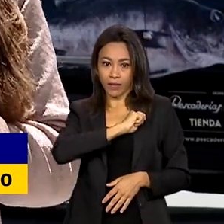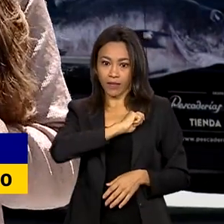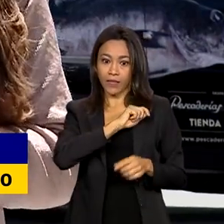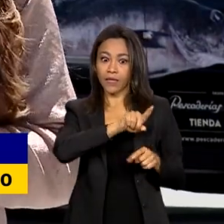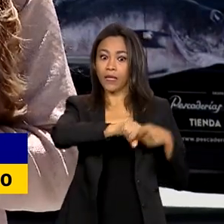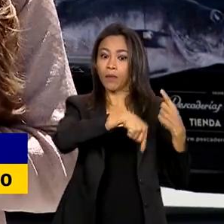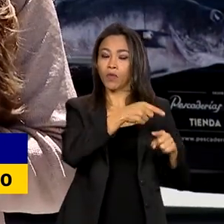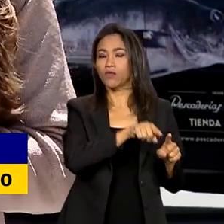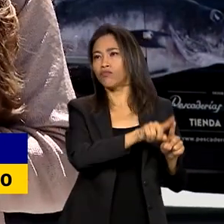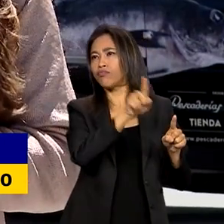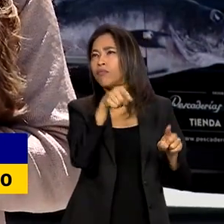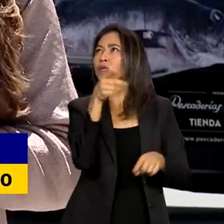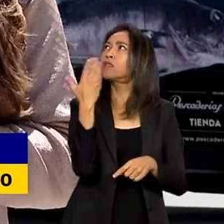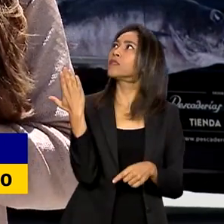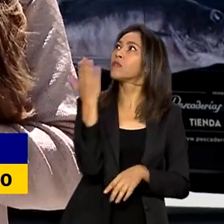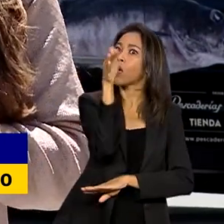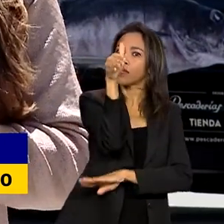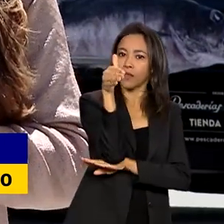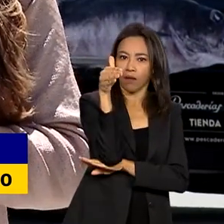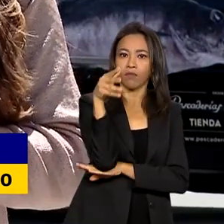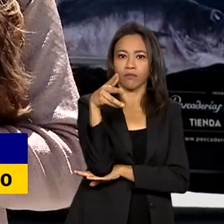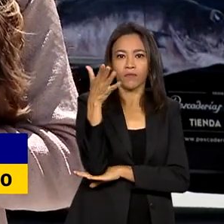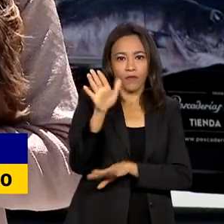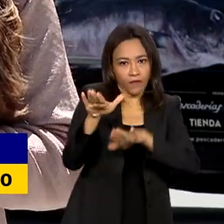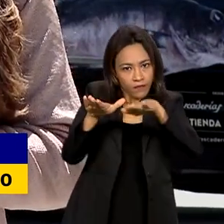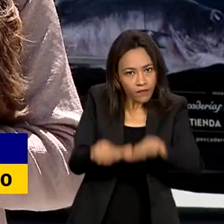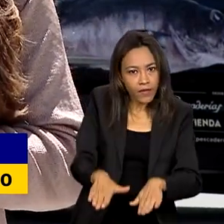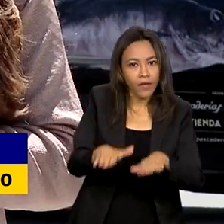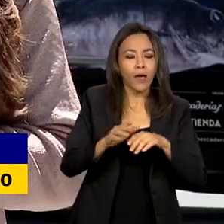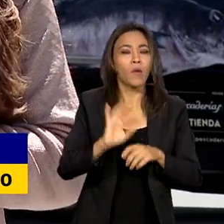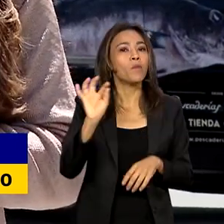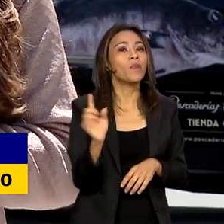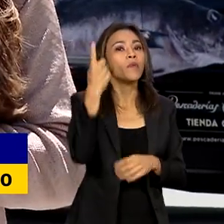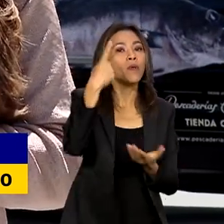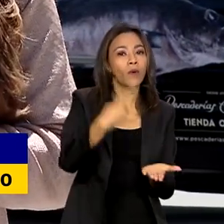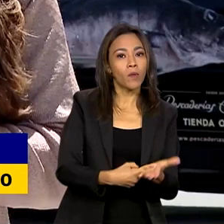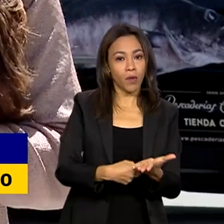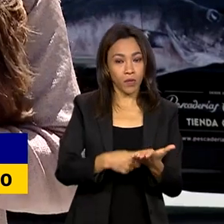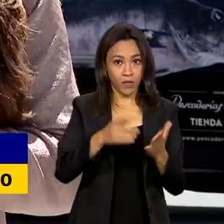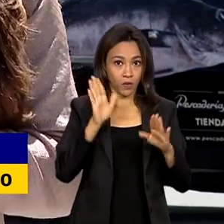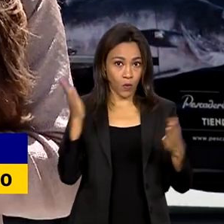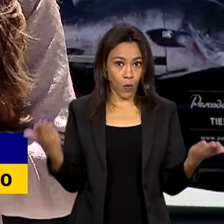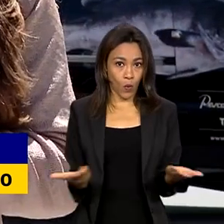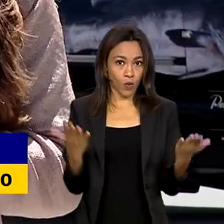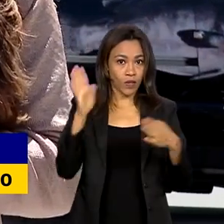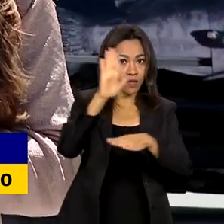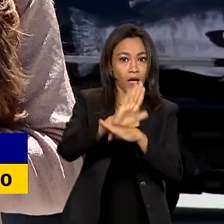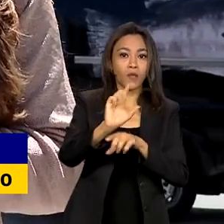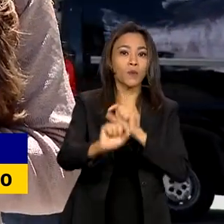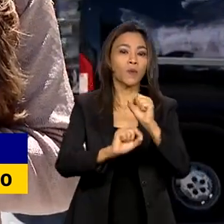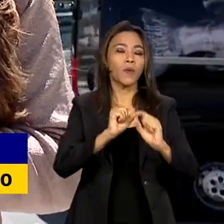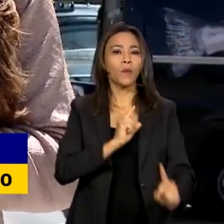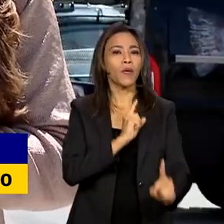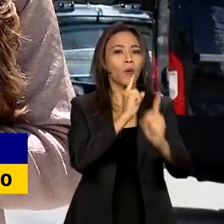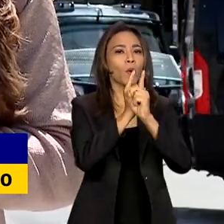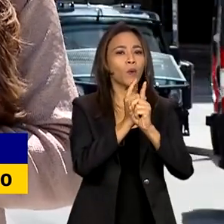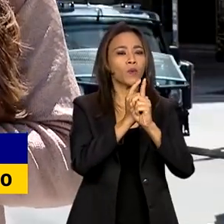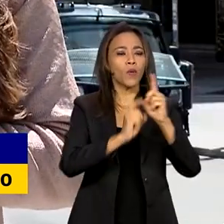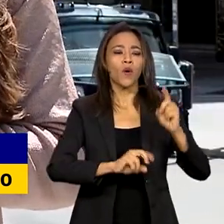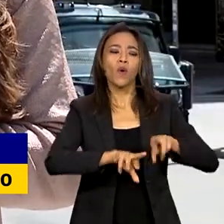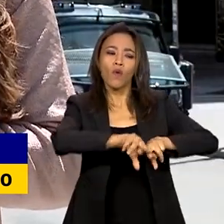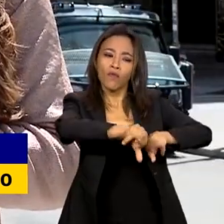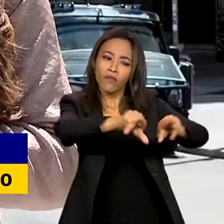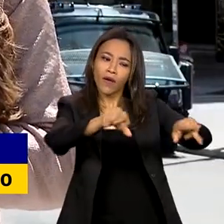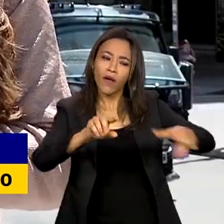este hotel onde vai ficar hospedado. O primeiro compromisso de Lula na capital da Espanha hoje à tarde será um encontro com as centrais sindicais.